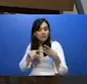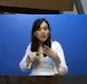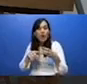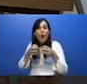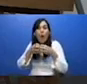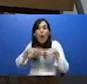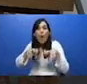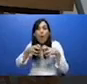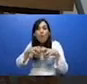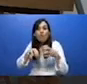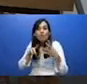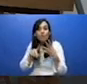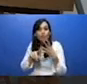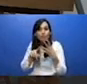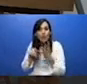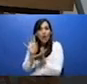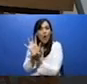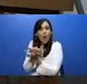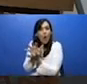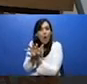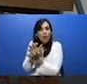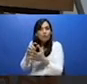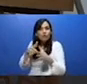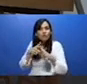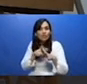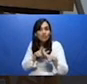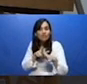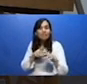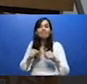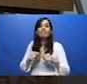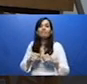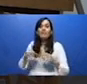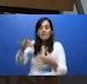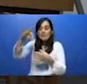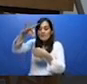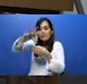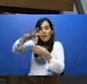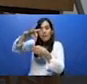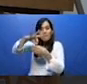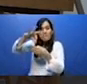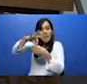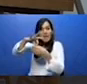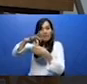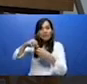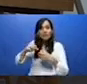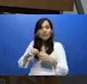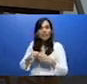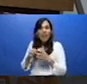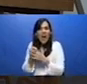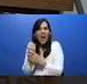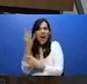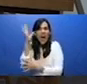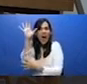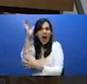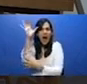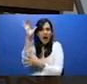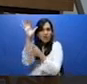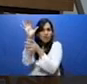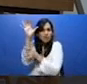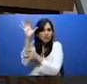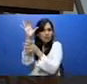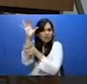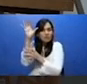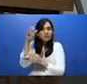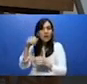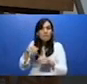crianças, conchas, sementes, troncos de árvores e pegadas, tá? Aqui no nosso material,